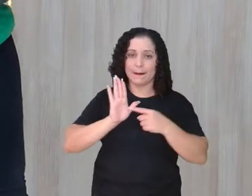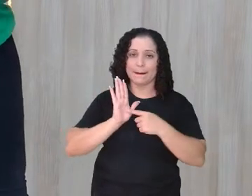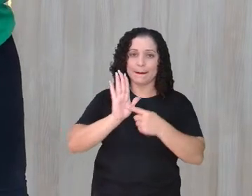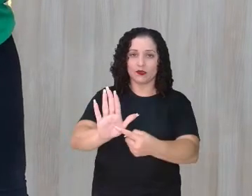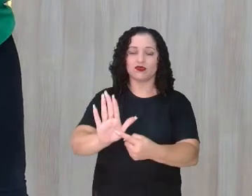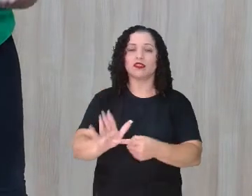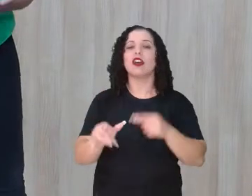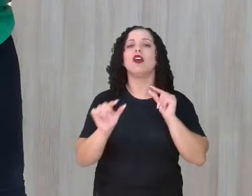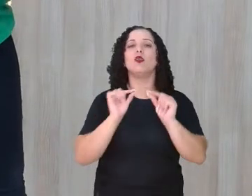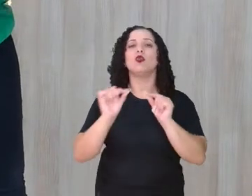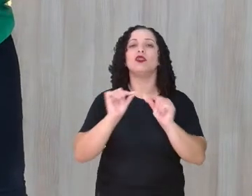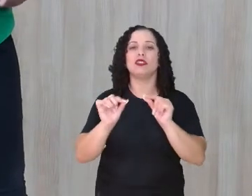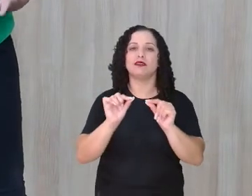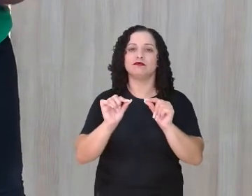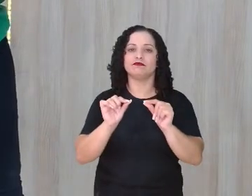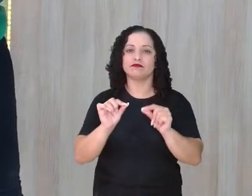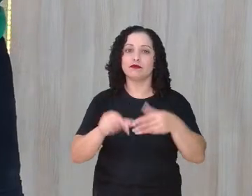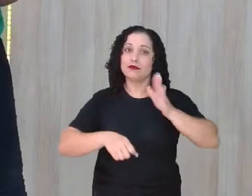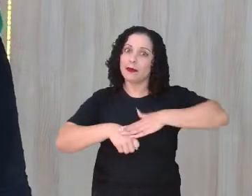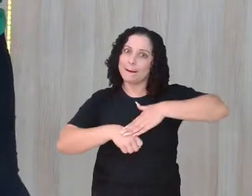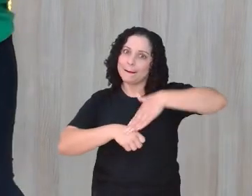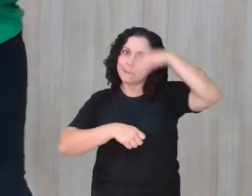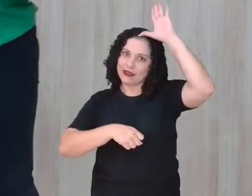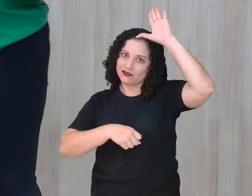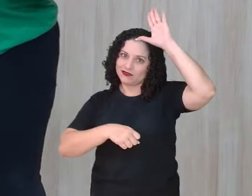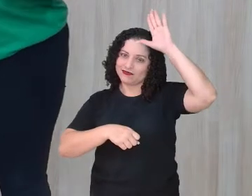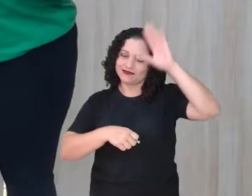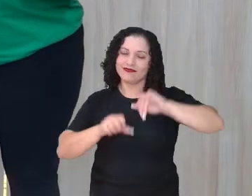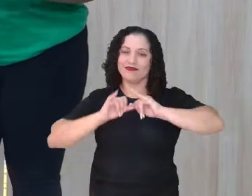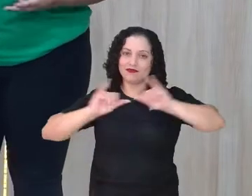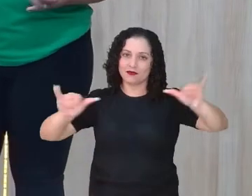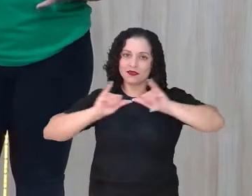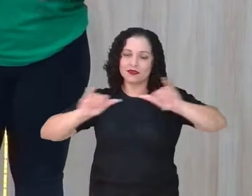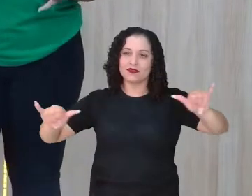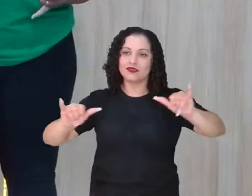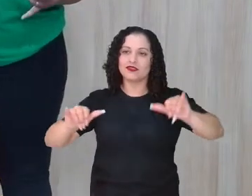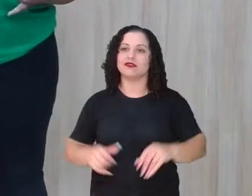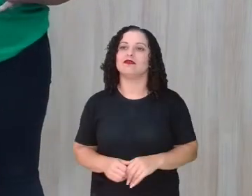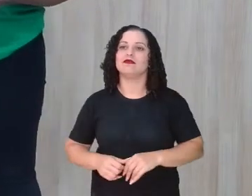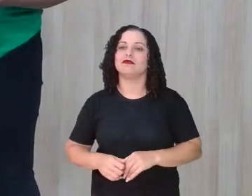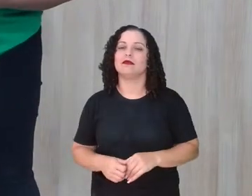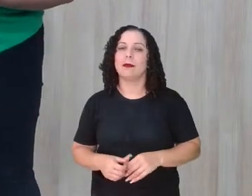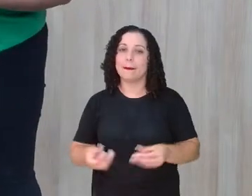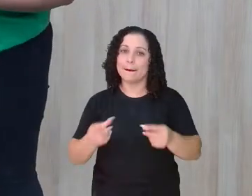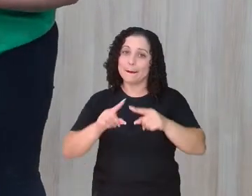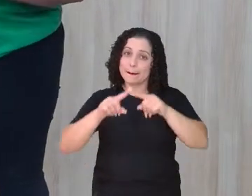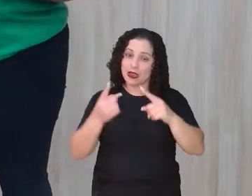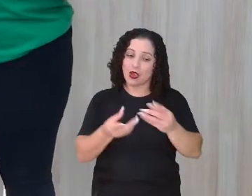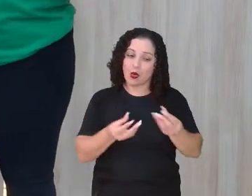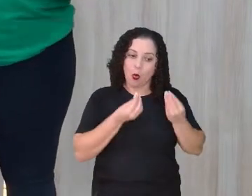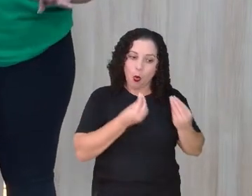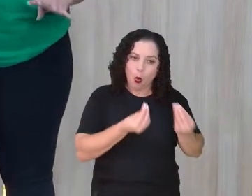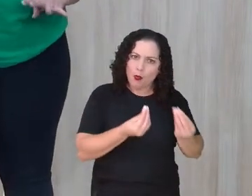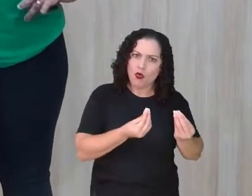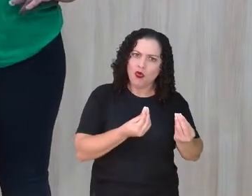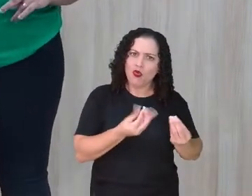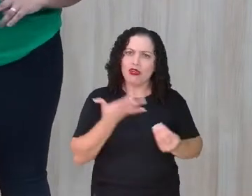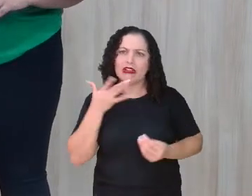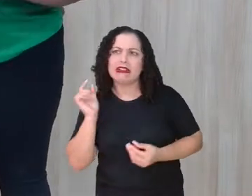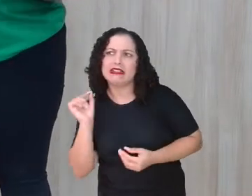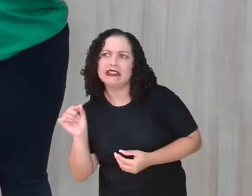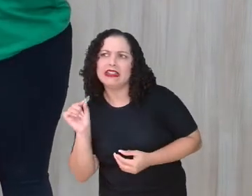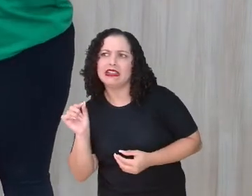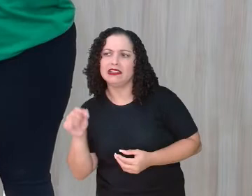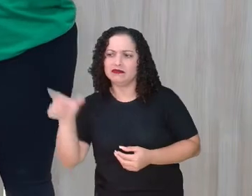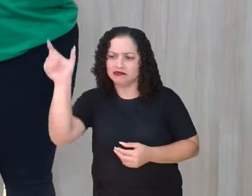uma informações extras. Mas o que, quando, quem e onde, a gente precisa